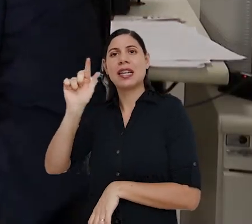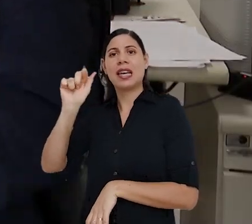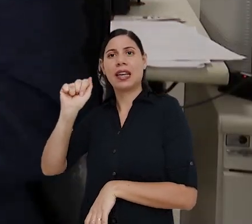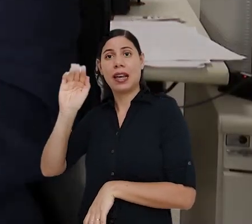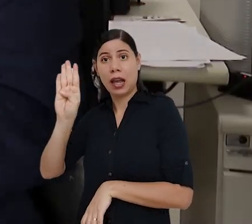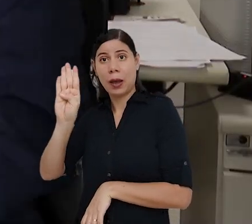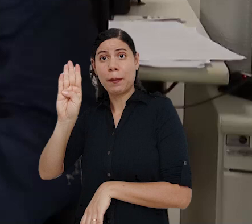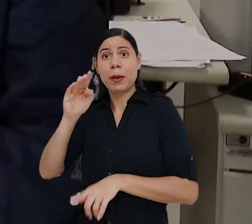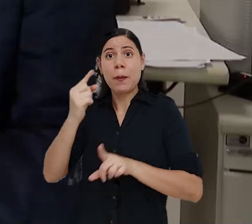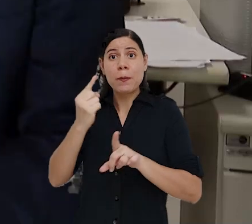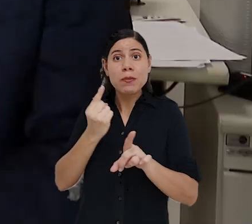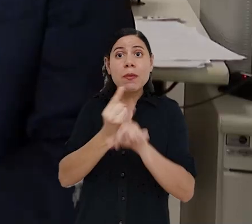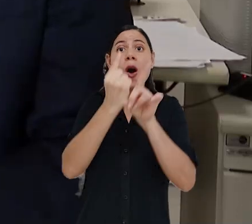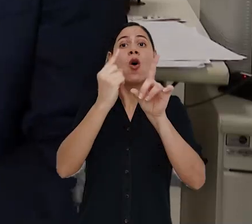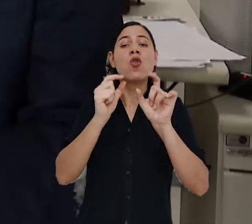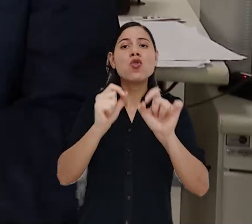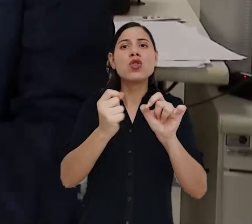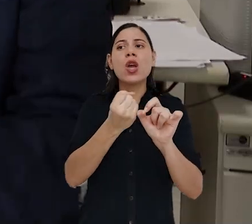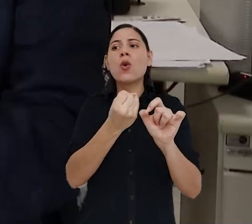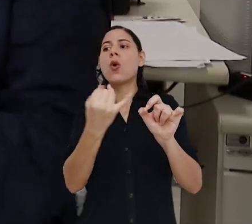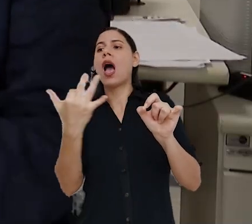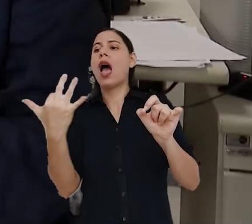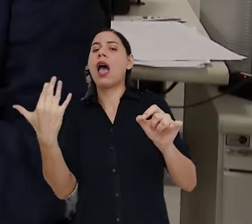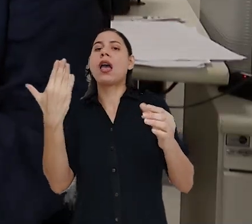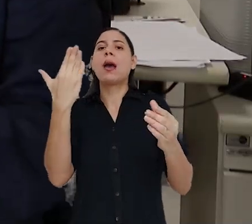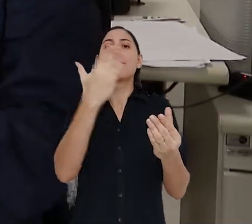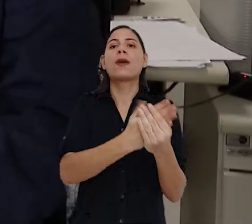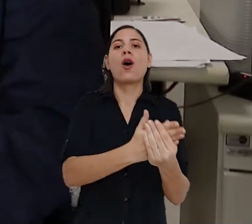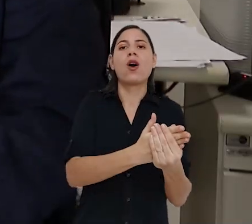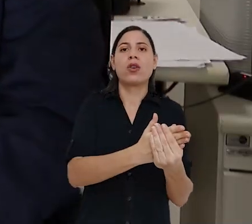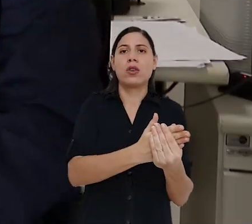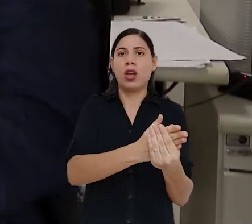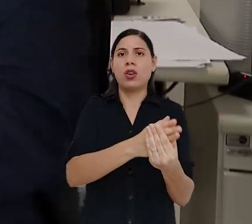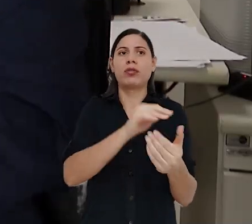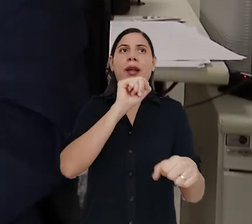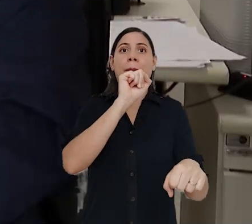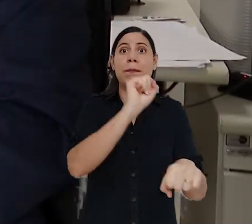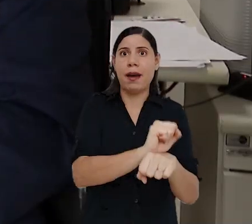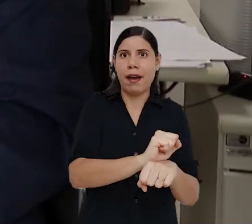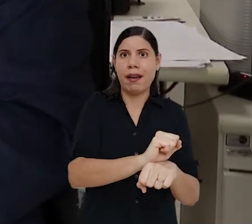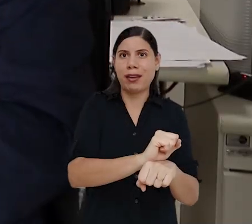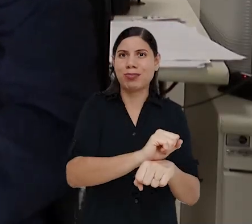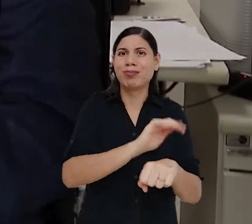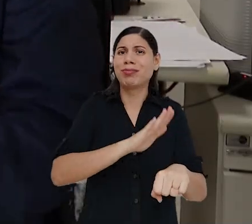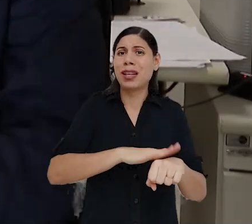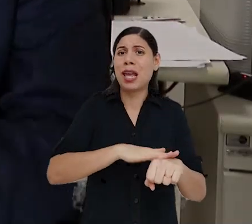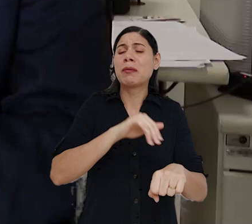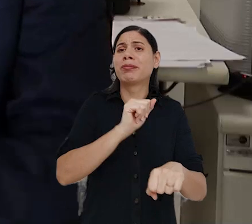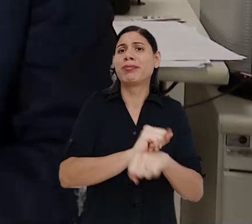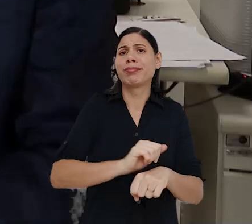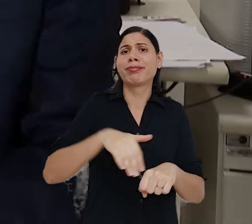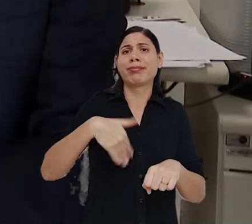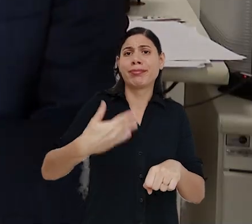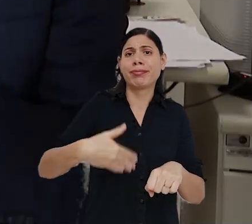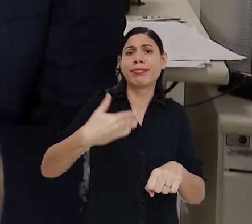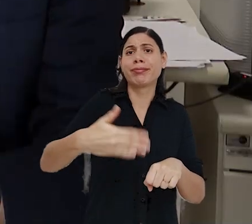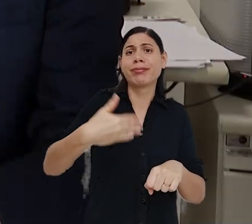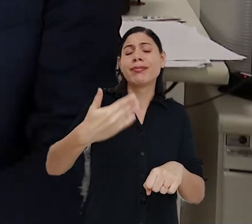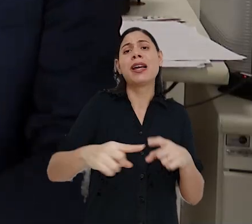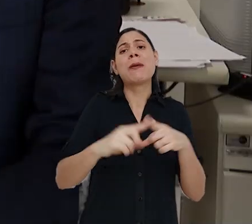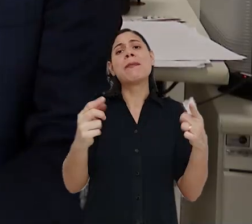ele identifica quais são os processos que estão paralisados, mas que